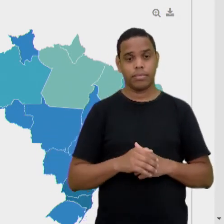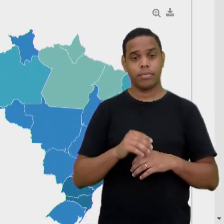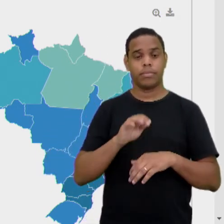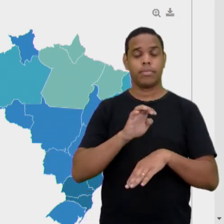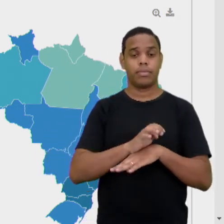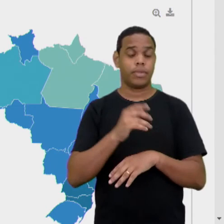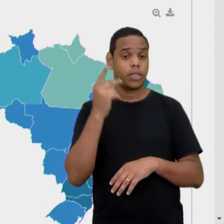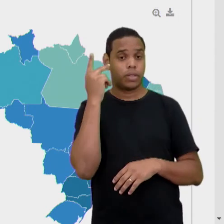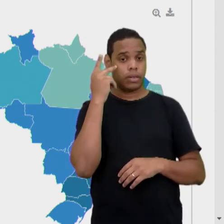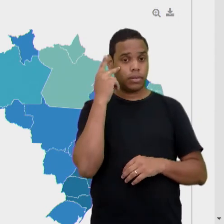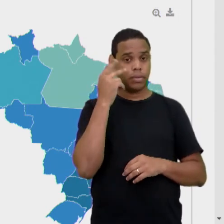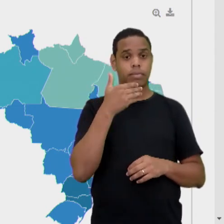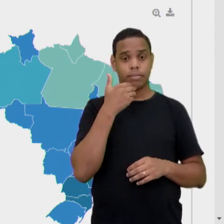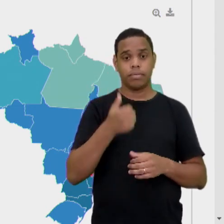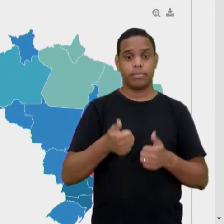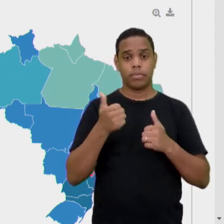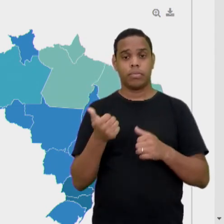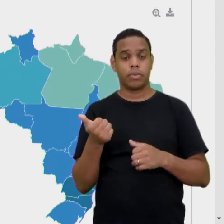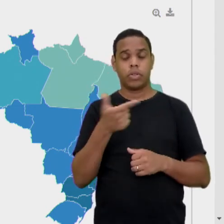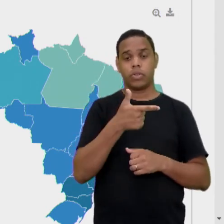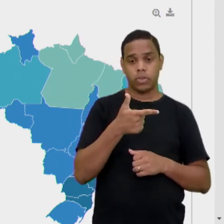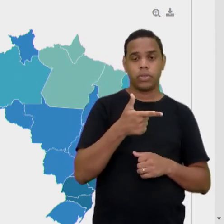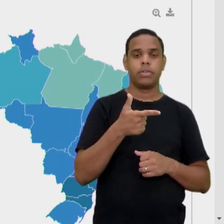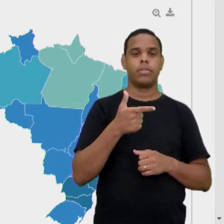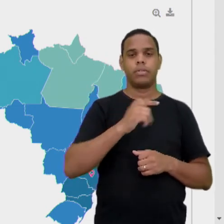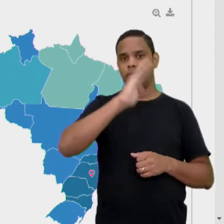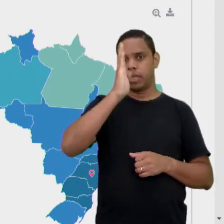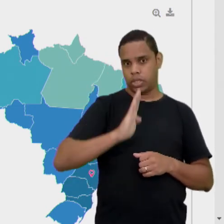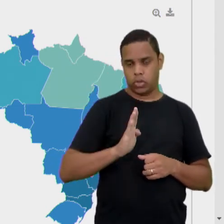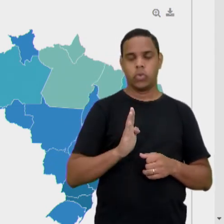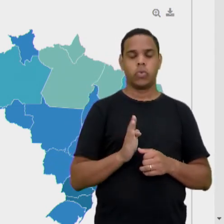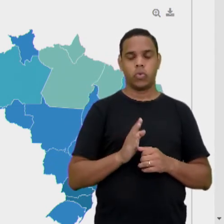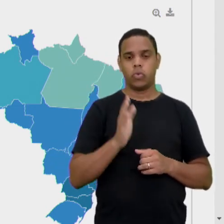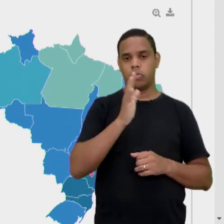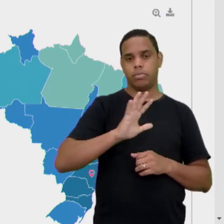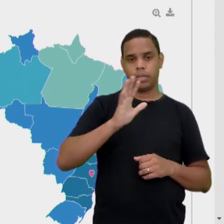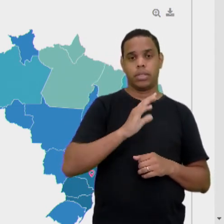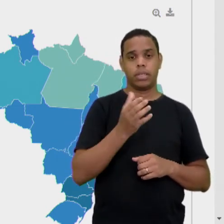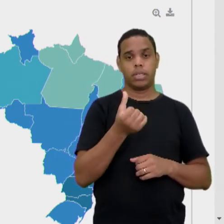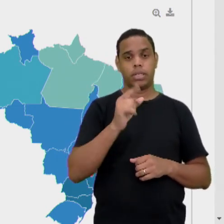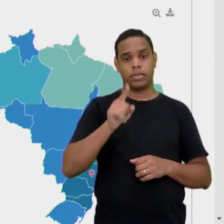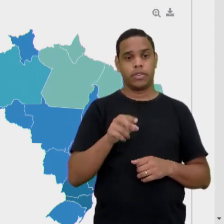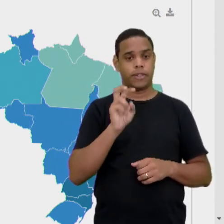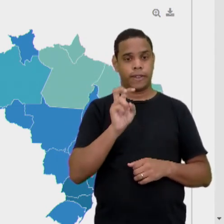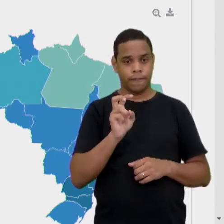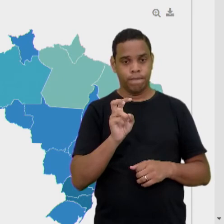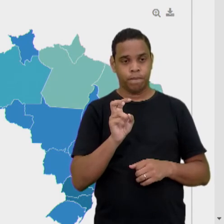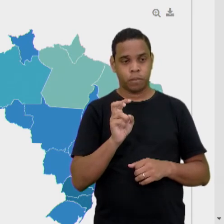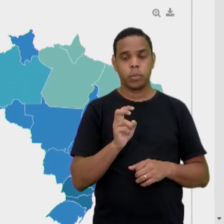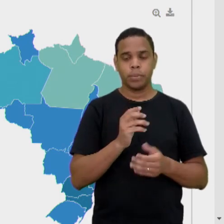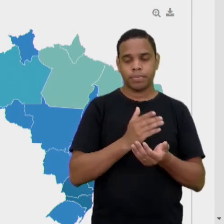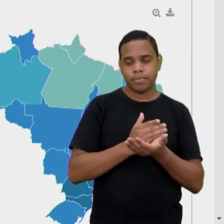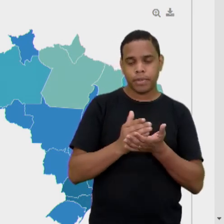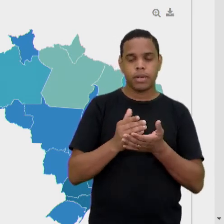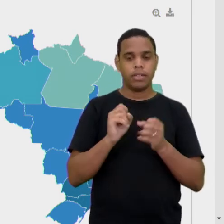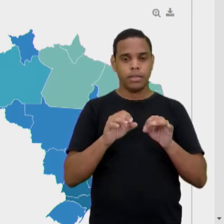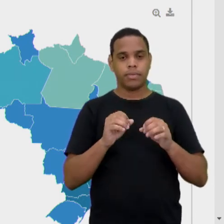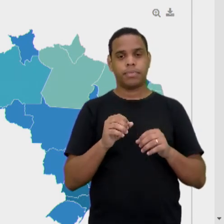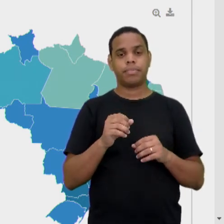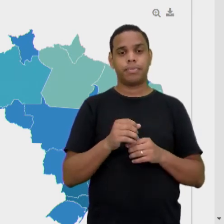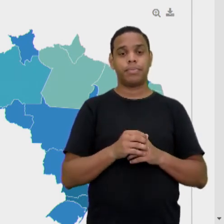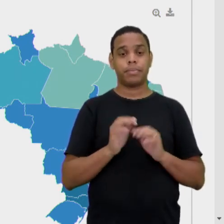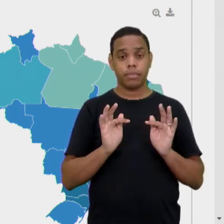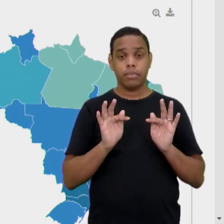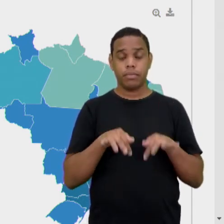São Paulo, está melhor que o do país, né, do Brasil. 6,5 é a nota aqui dos anos iniciais. E dos